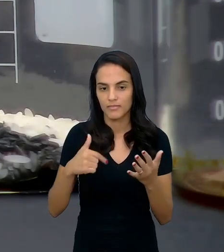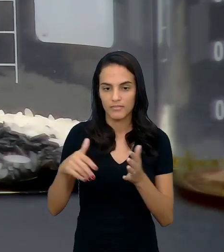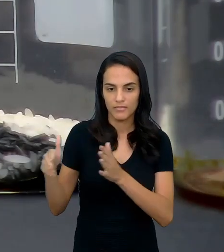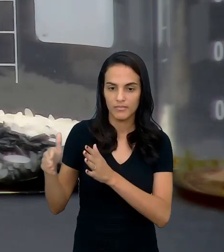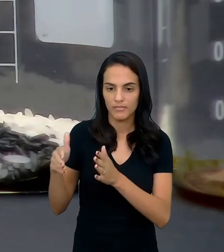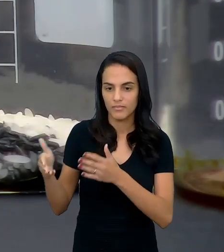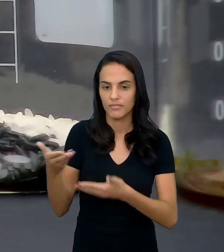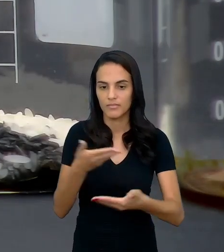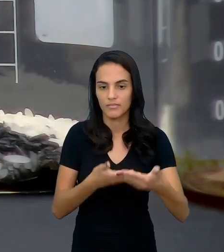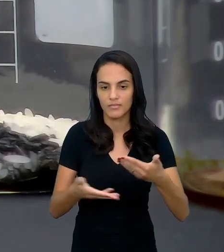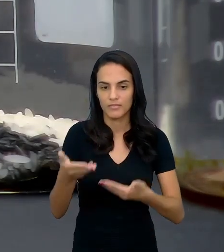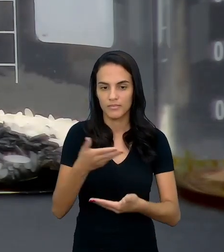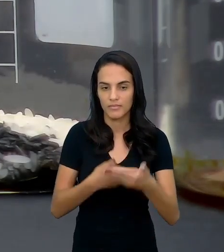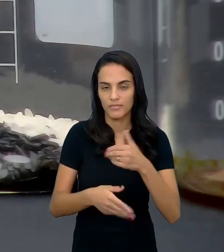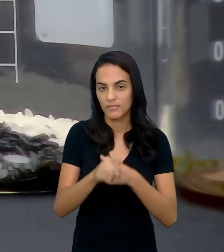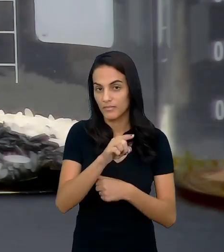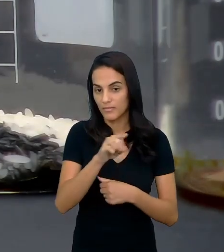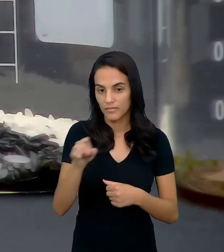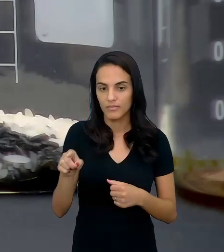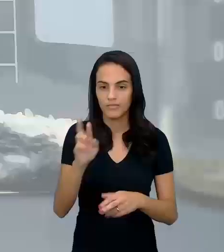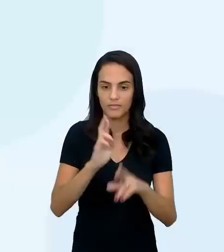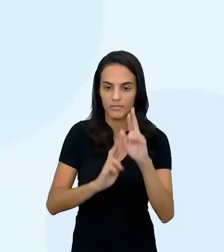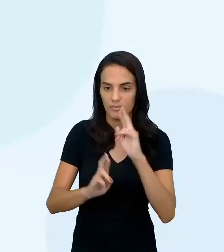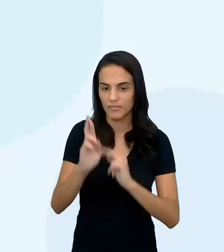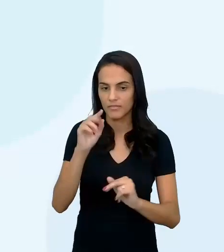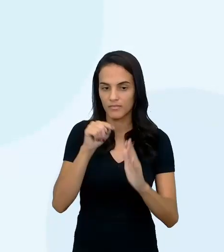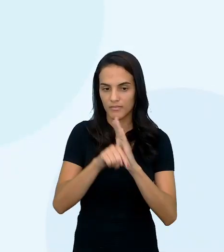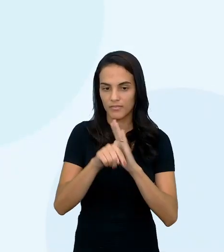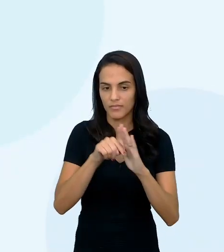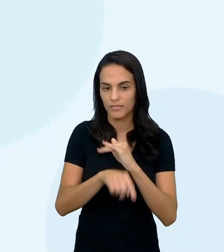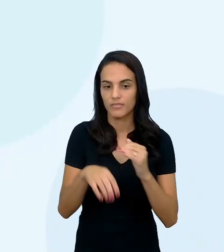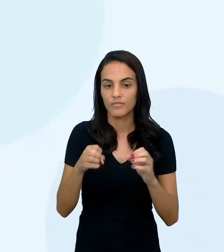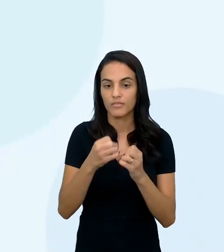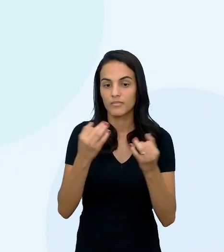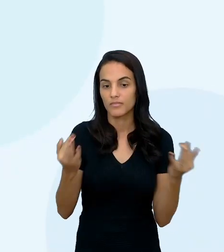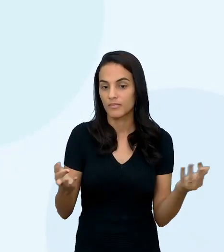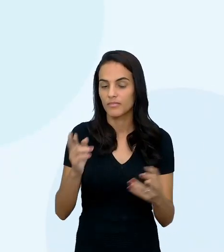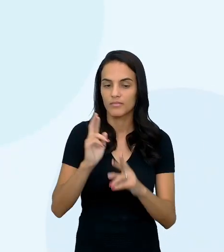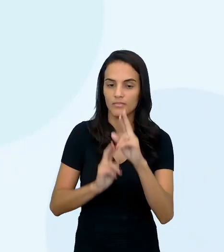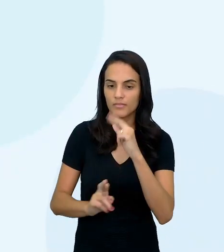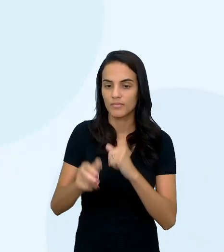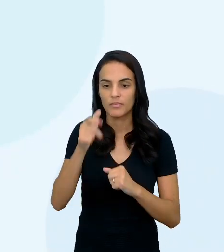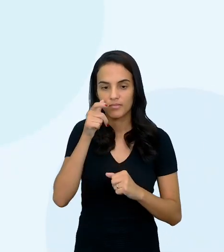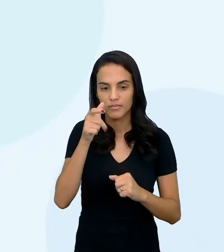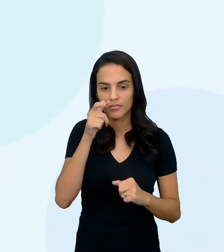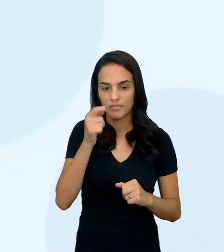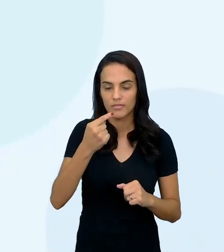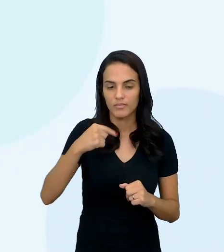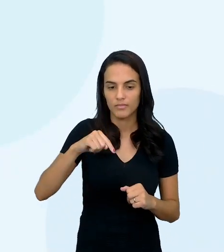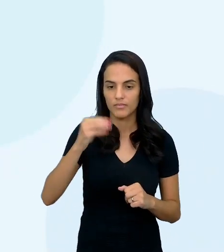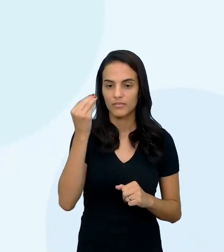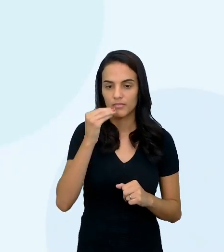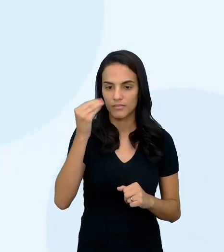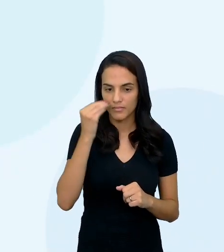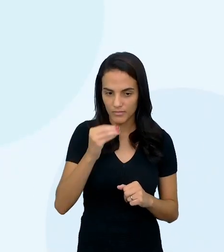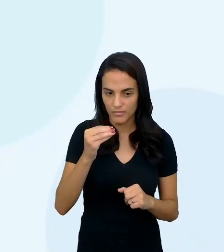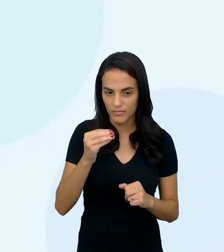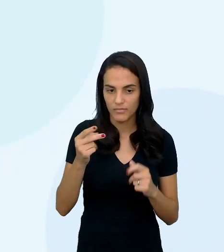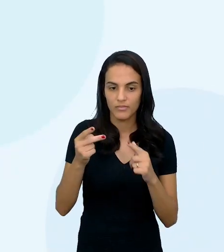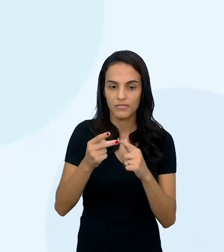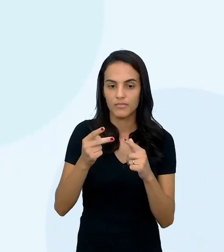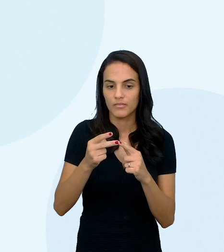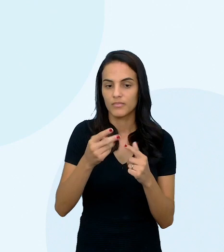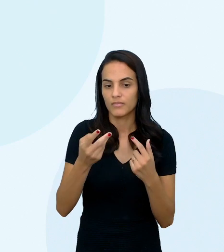da interação, onde vocês vão responder essas perguntinhas aí. Quais foram os resultados observados aí no nosso